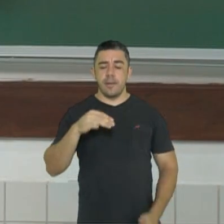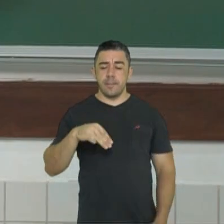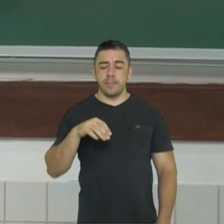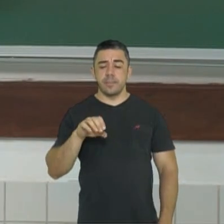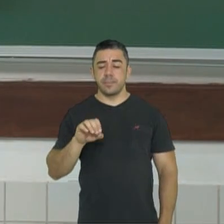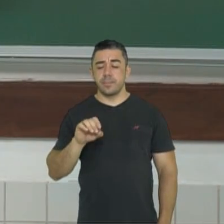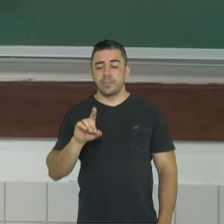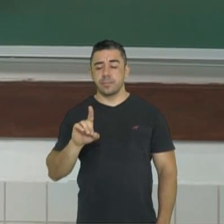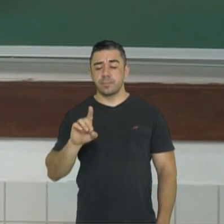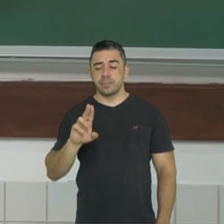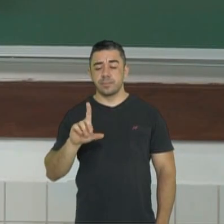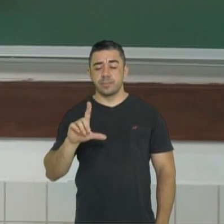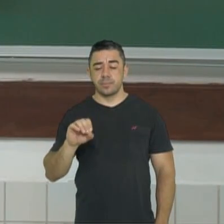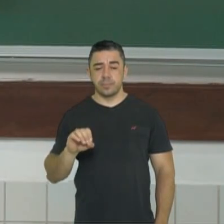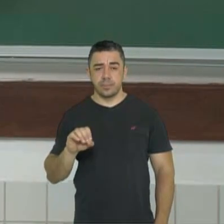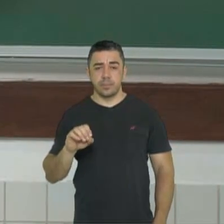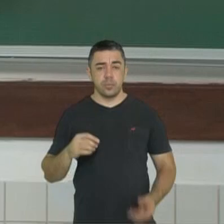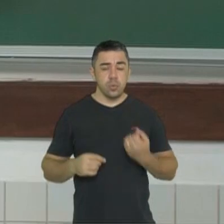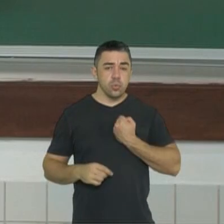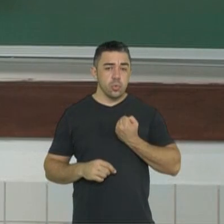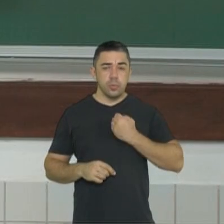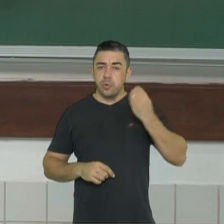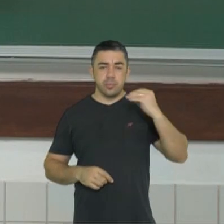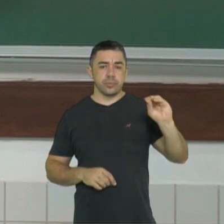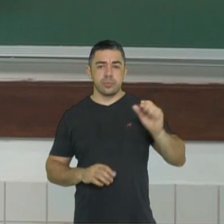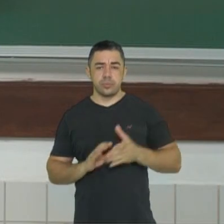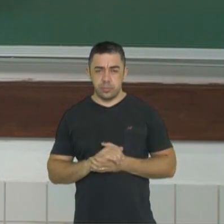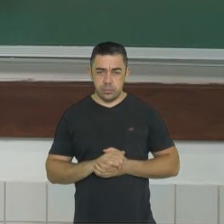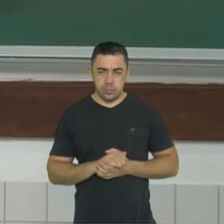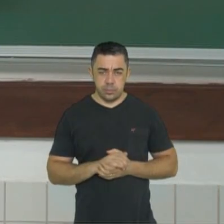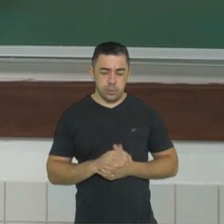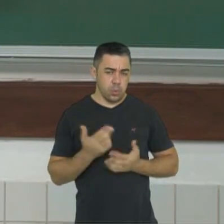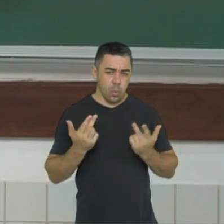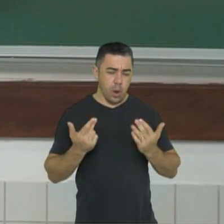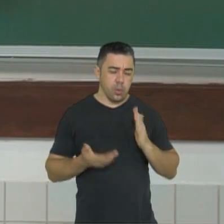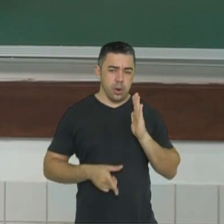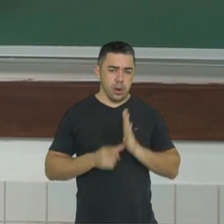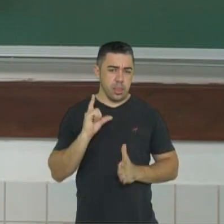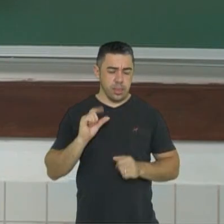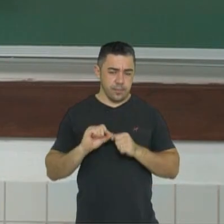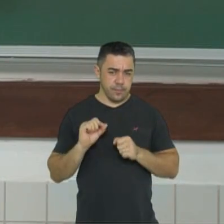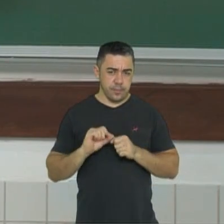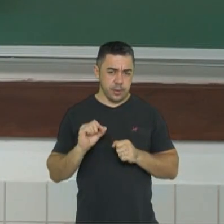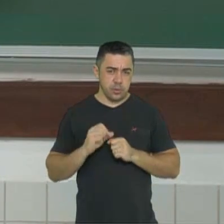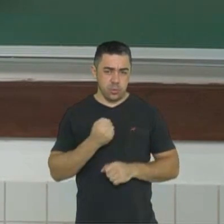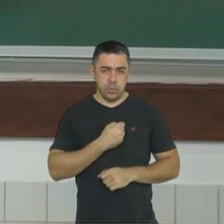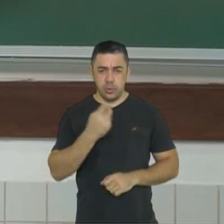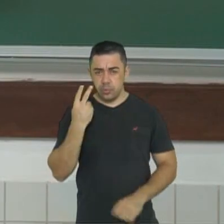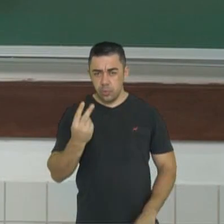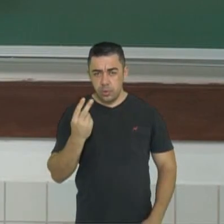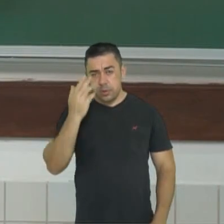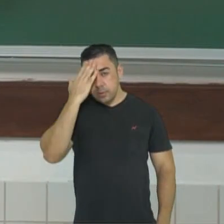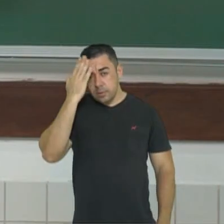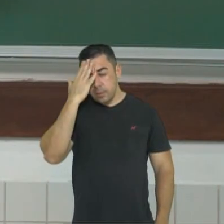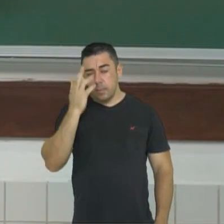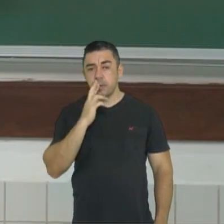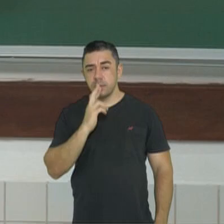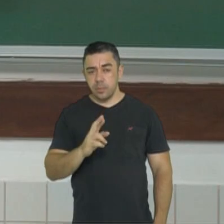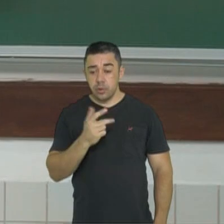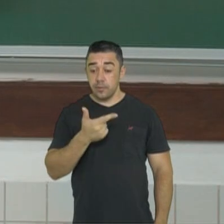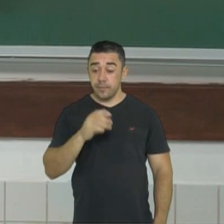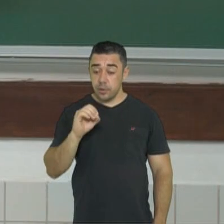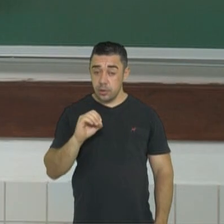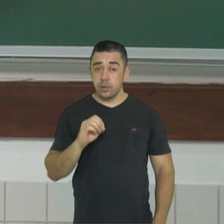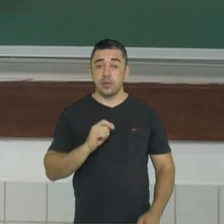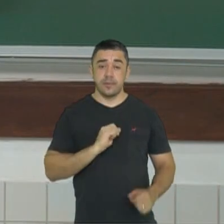o quê que tirar o modo eu vou por o valor absoluto desse número que nem a gente vai lá no Exercício dois como eu queria saber o resultado que dava